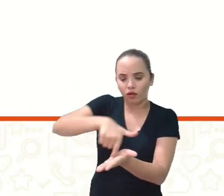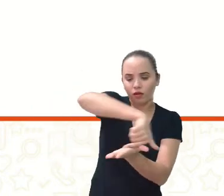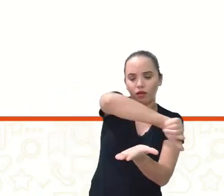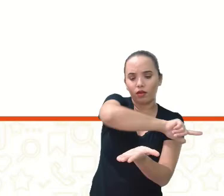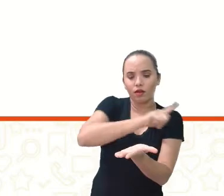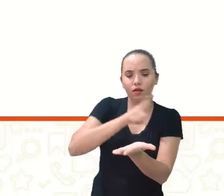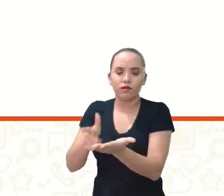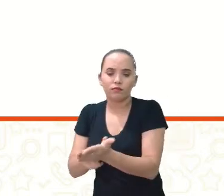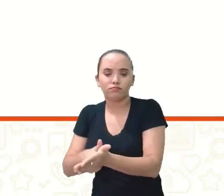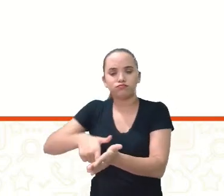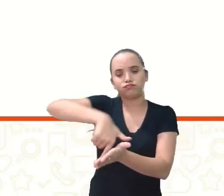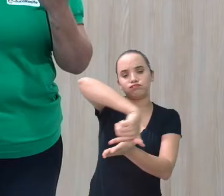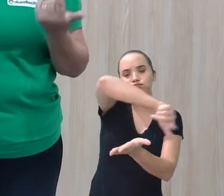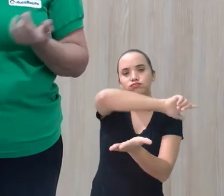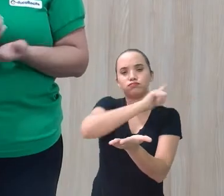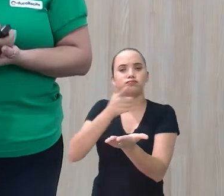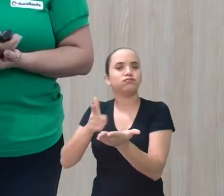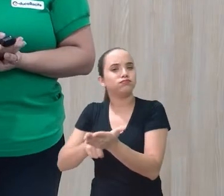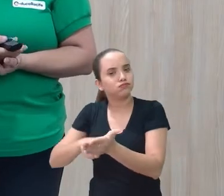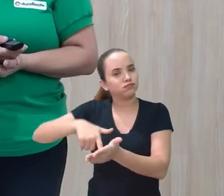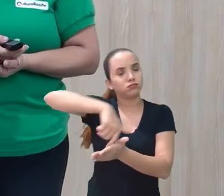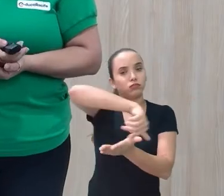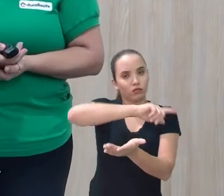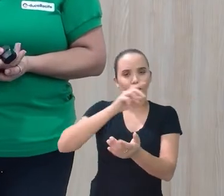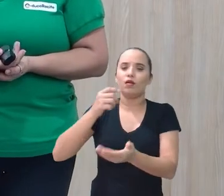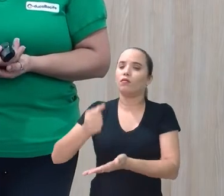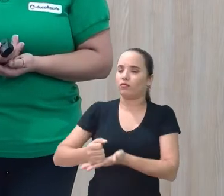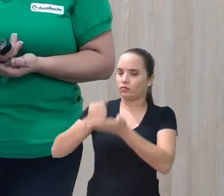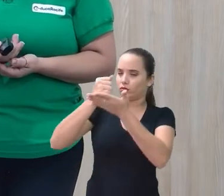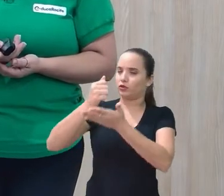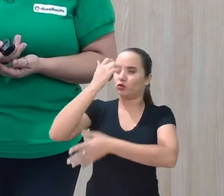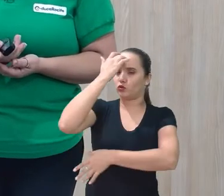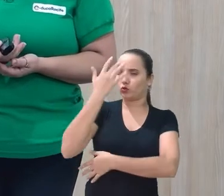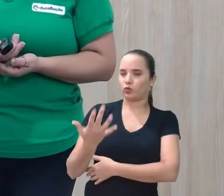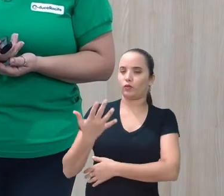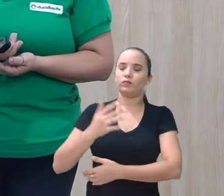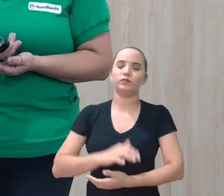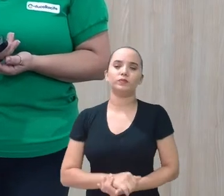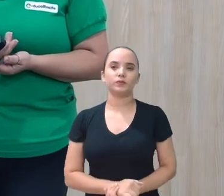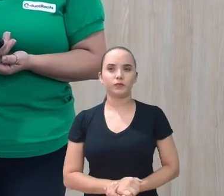consiga passar aquelas folhas com a maior facilidade.